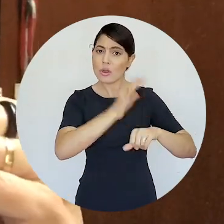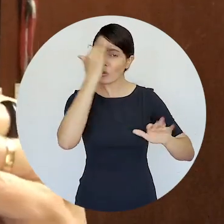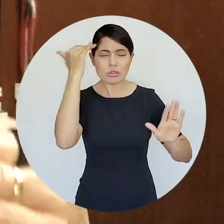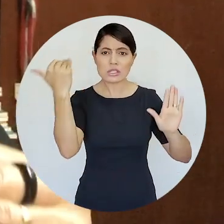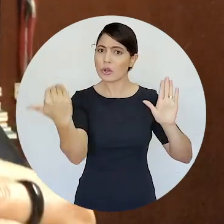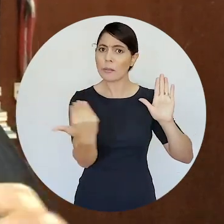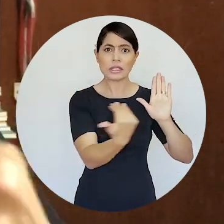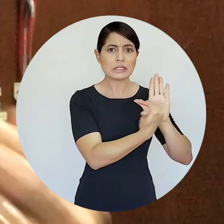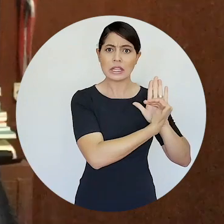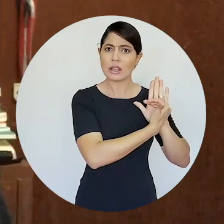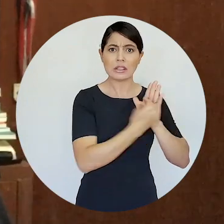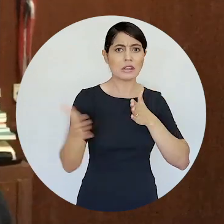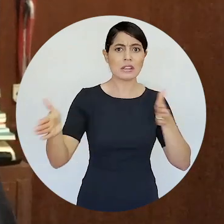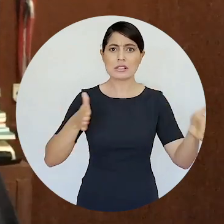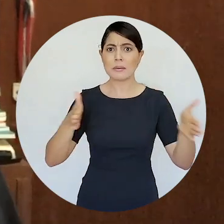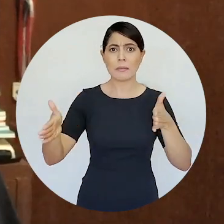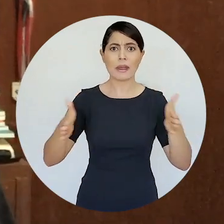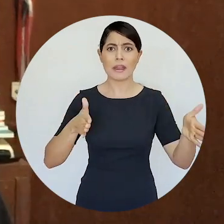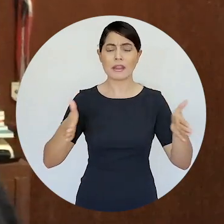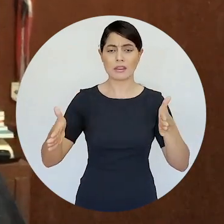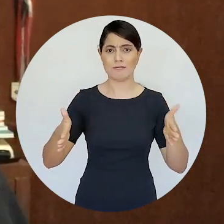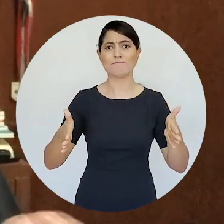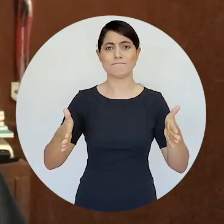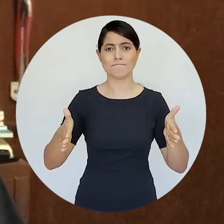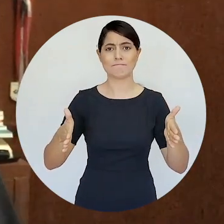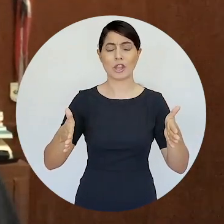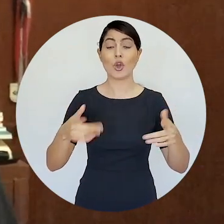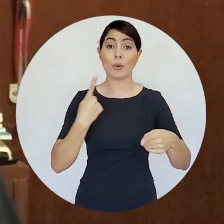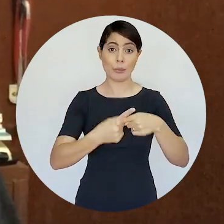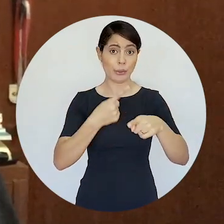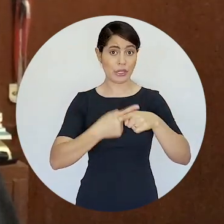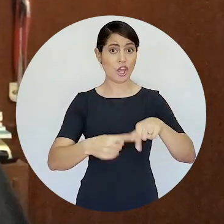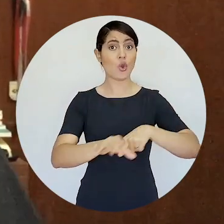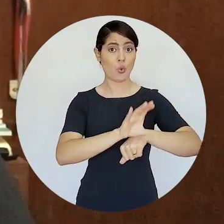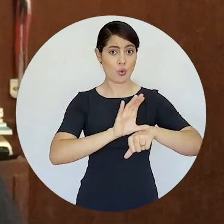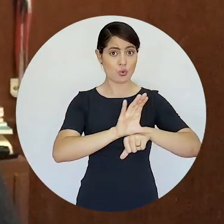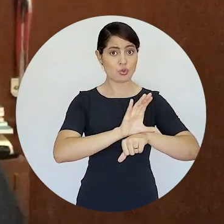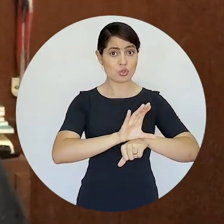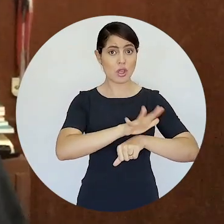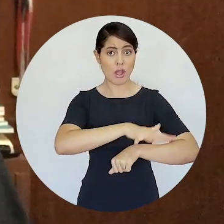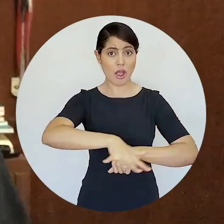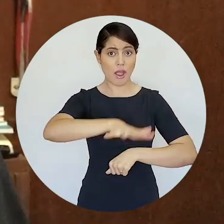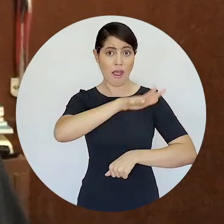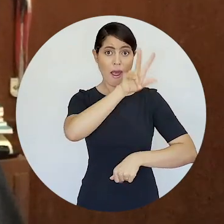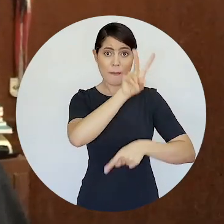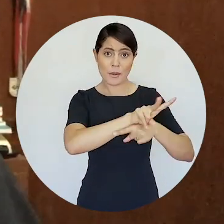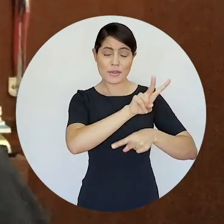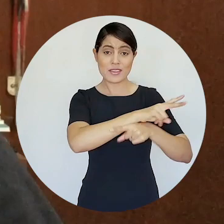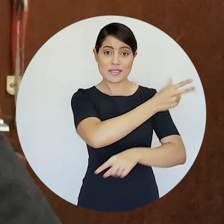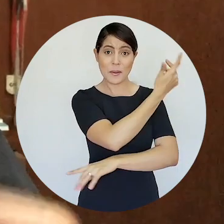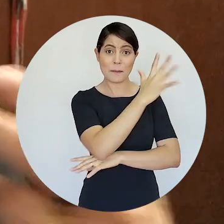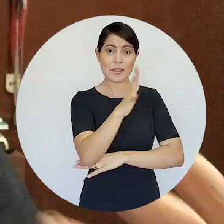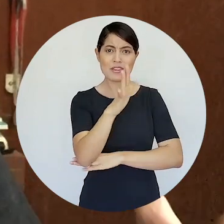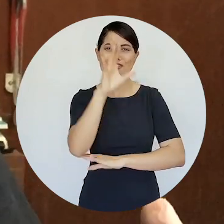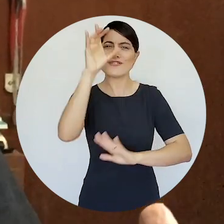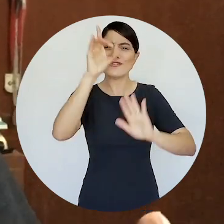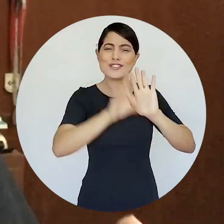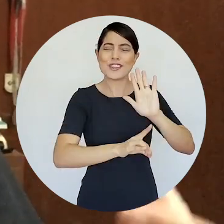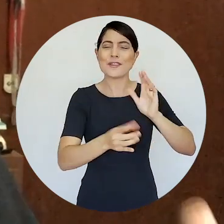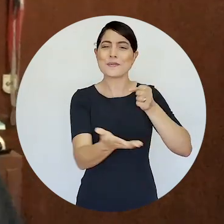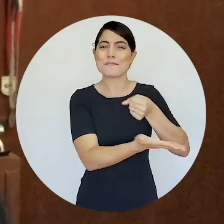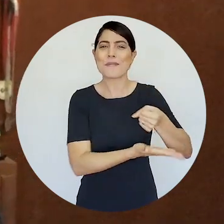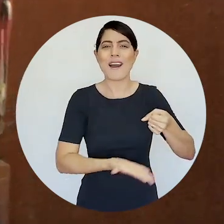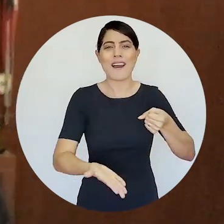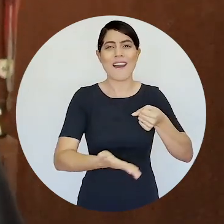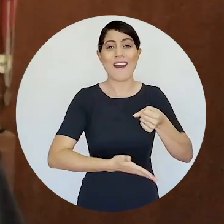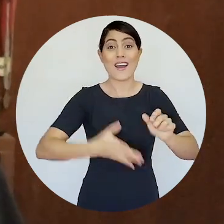ataque frontal à Constituição Cidadã, que mais do que a Constituição Cidadã é uma Constituição ambientalista, que trouxe o